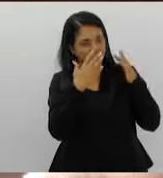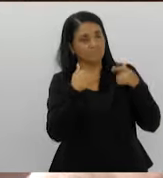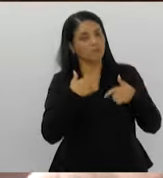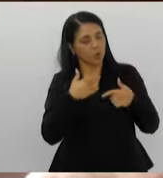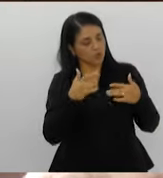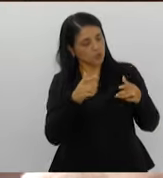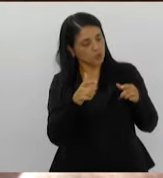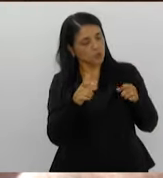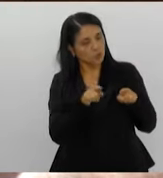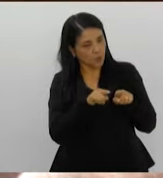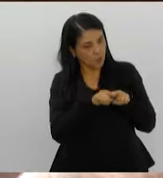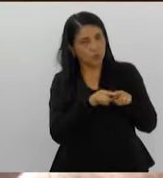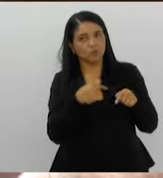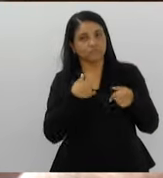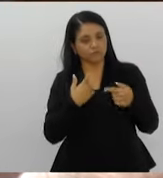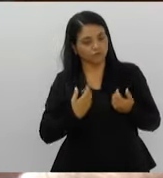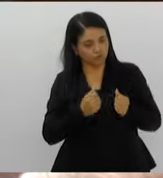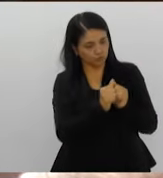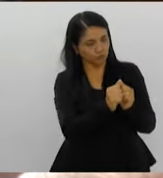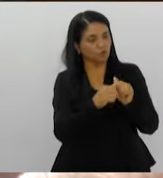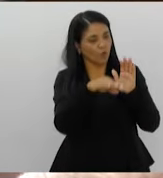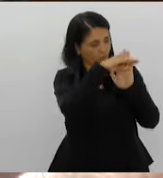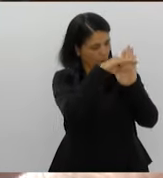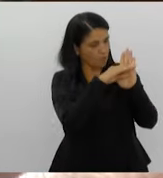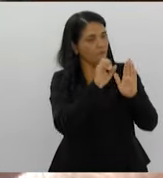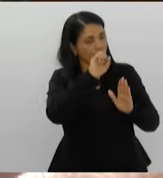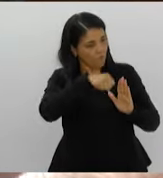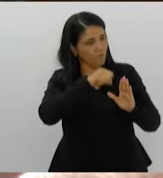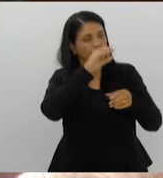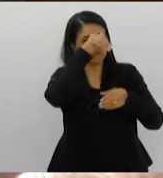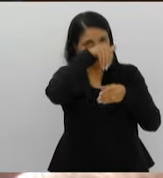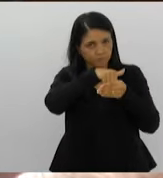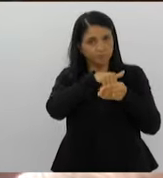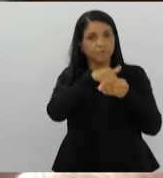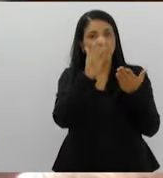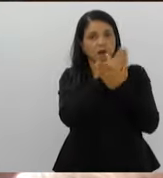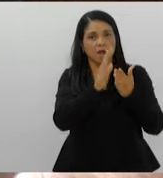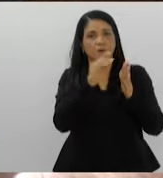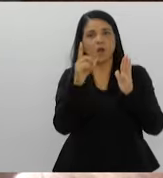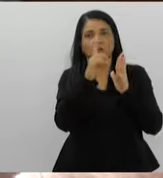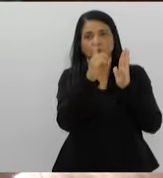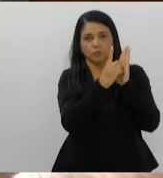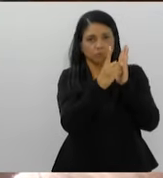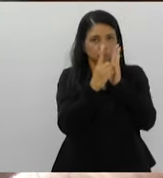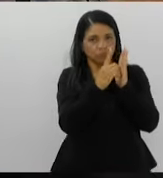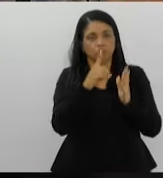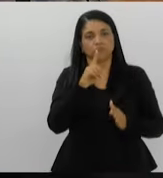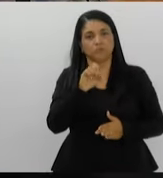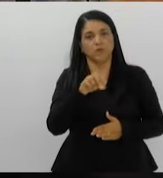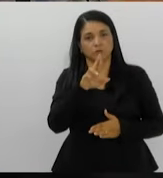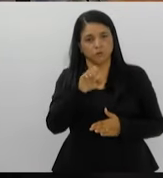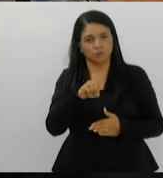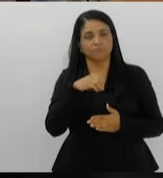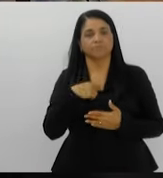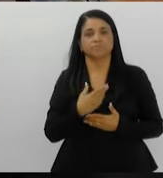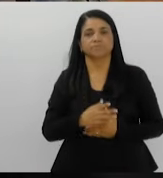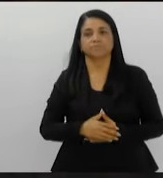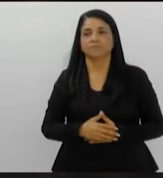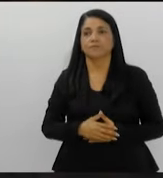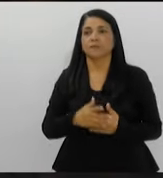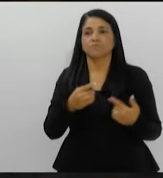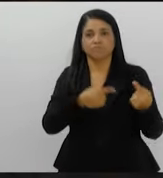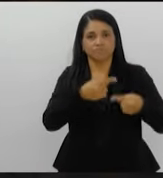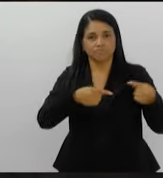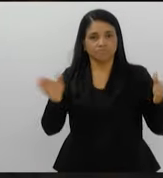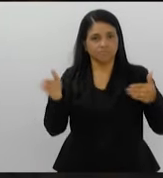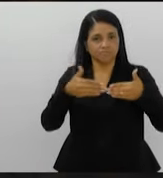comigo, quando voltar à pauta, eu voto sim para extinguir o Detro de uma vez por toda. Não havendo quem queira